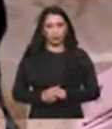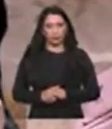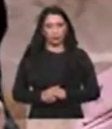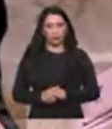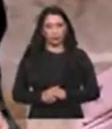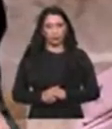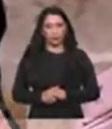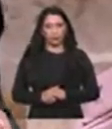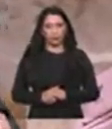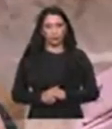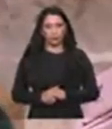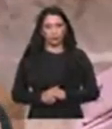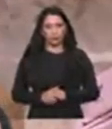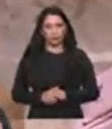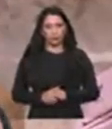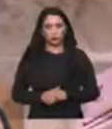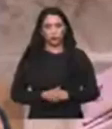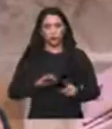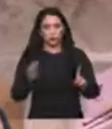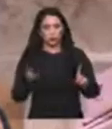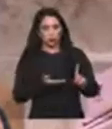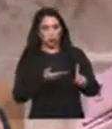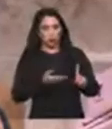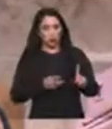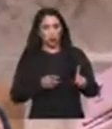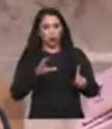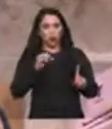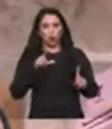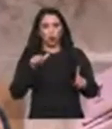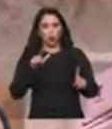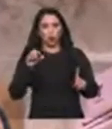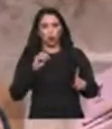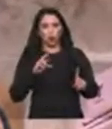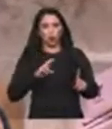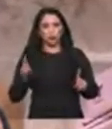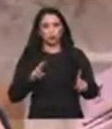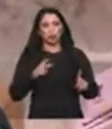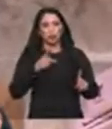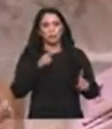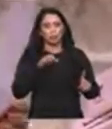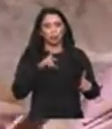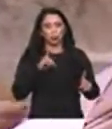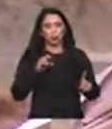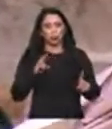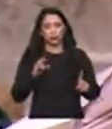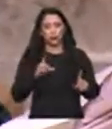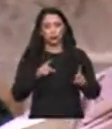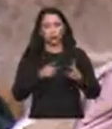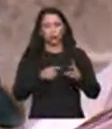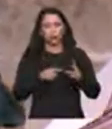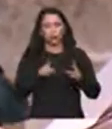Os réus são o então senador Fernando Collor, Pedro Paulo Bergamaschi e Luiz Pereira Duarte Amorim, pelos crimes